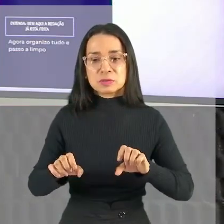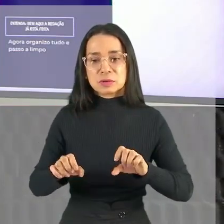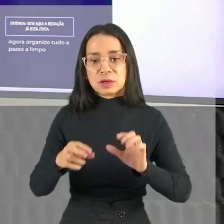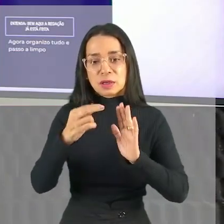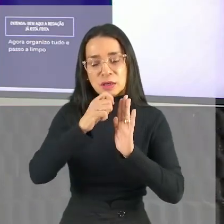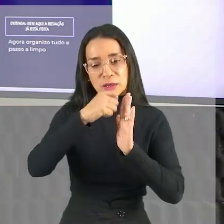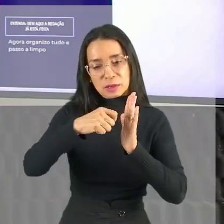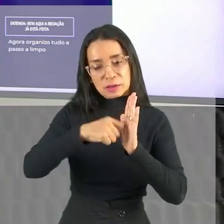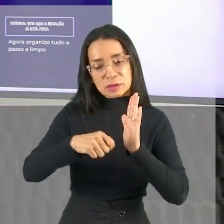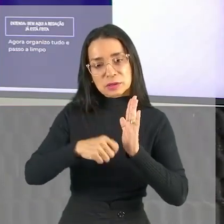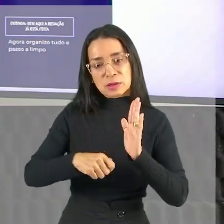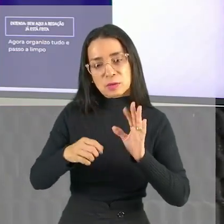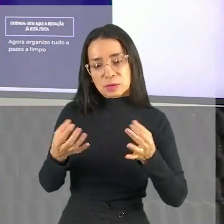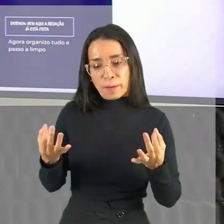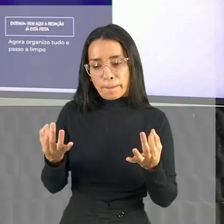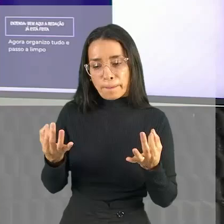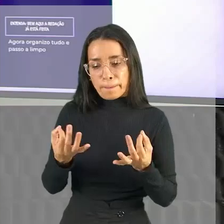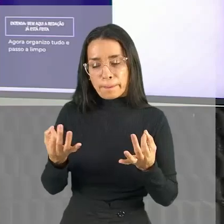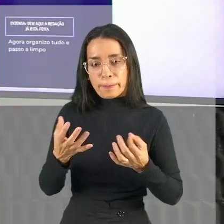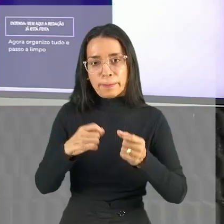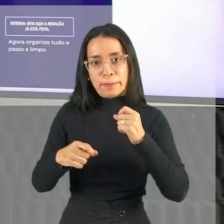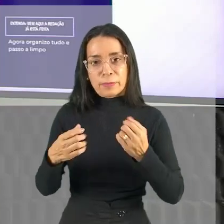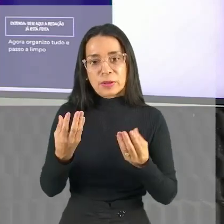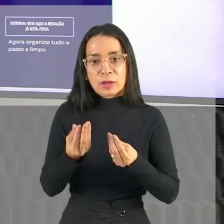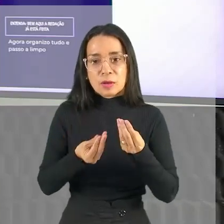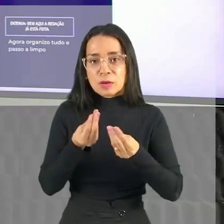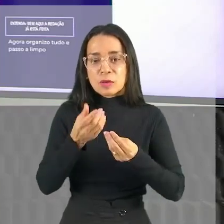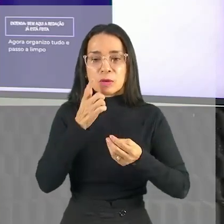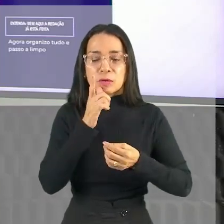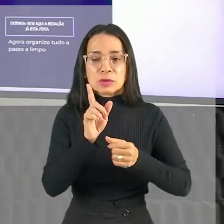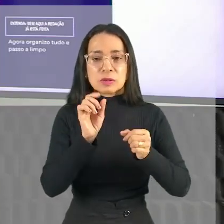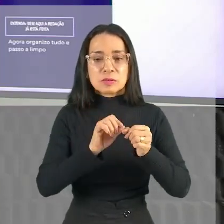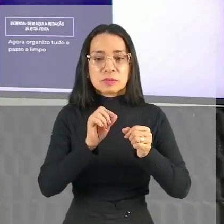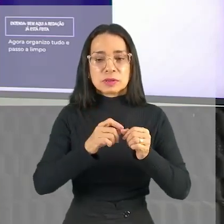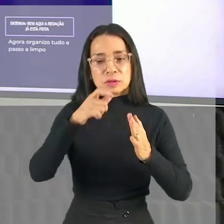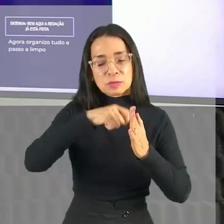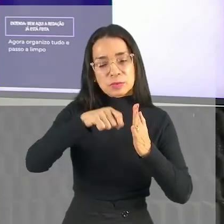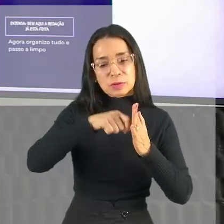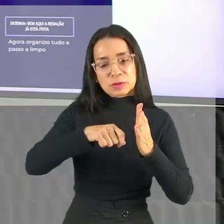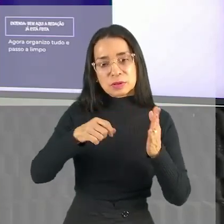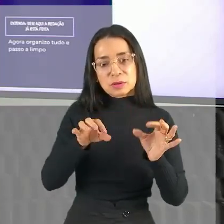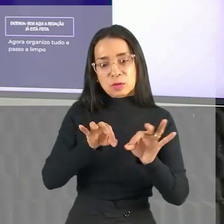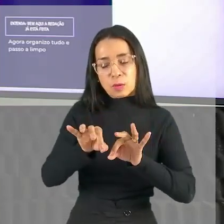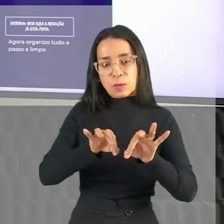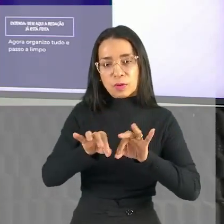estará pronta. E aí, diante disso, você consegue fazer uma redação de maneira